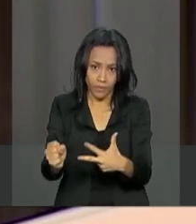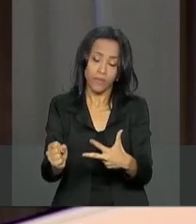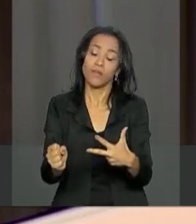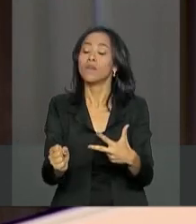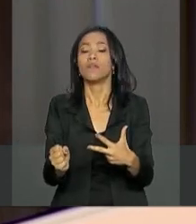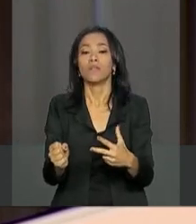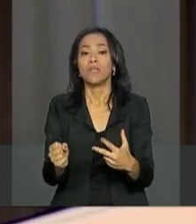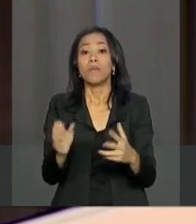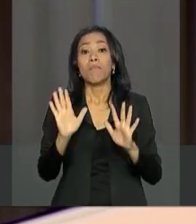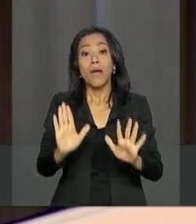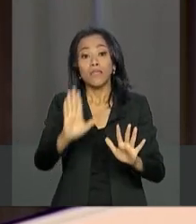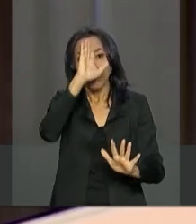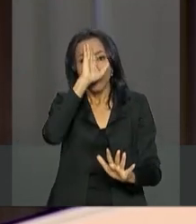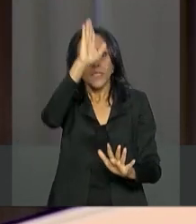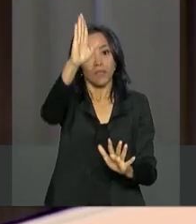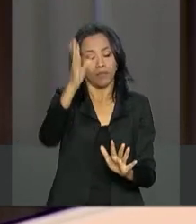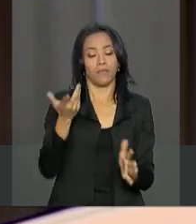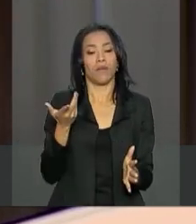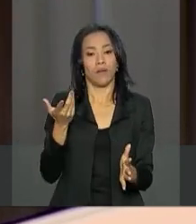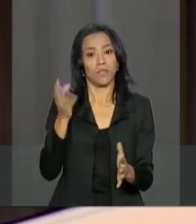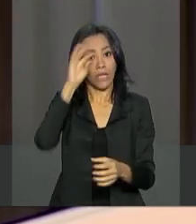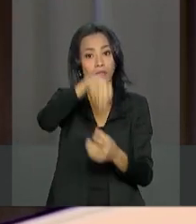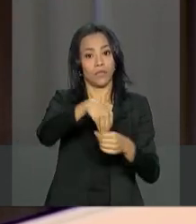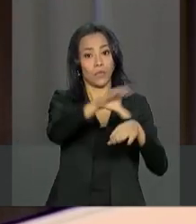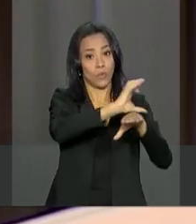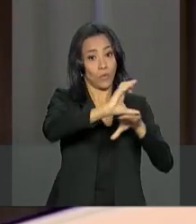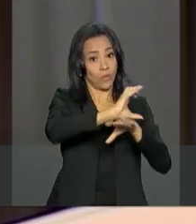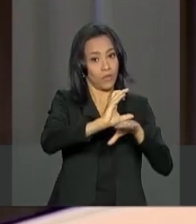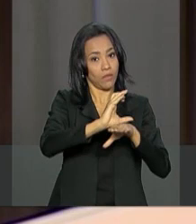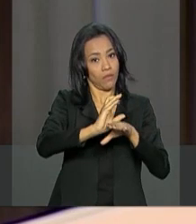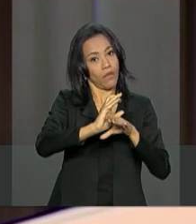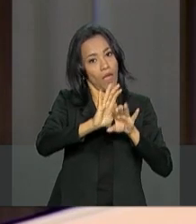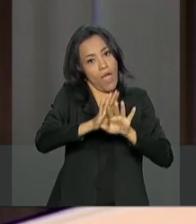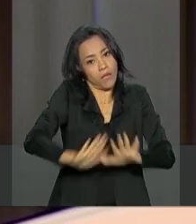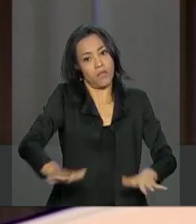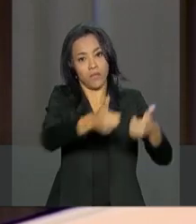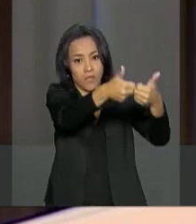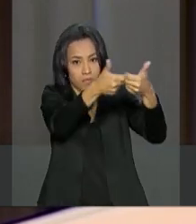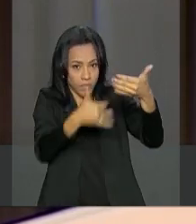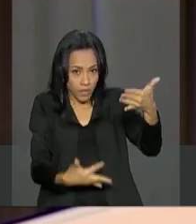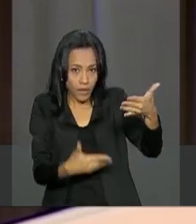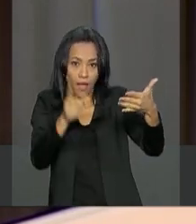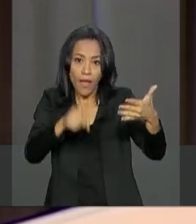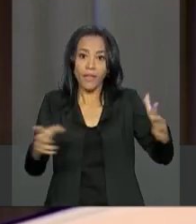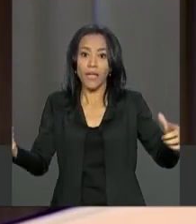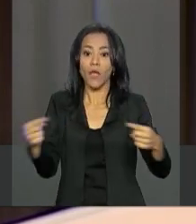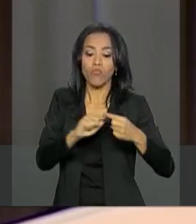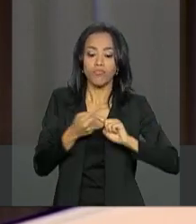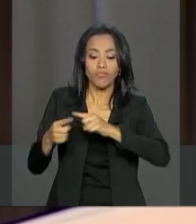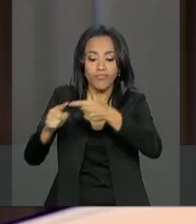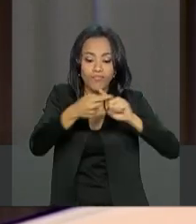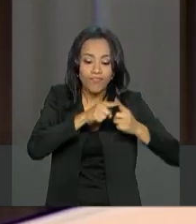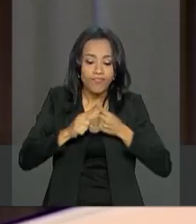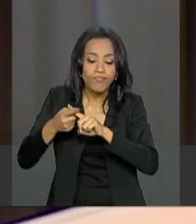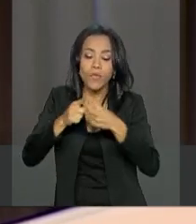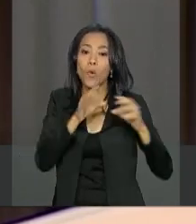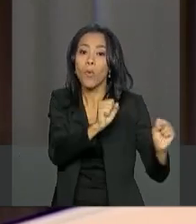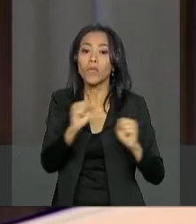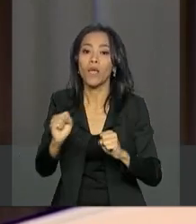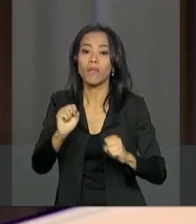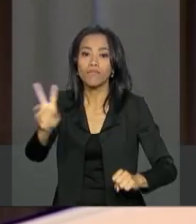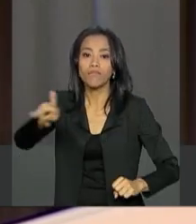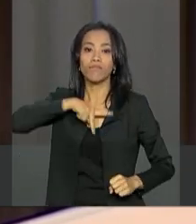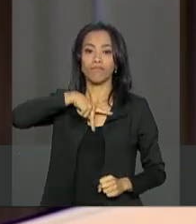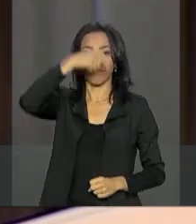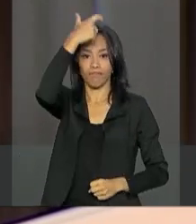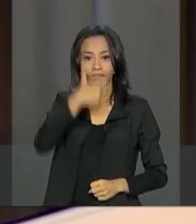central, até topicamente na Constituição, é assim que se estabelece, é a tese da harmonia, ao fundamento de que o poder não é nosso, o